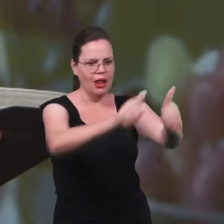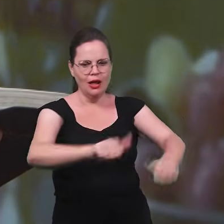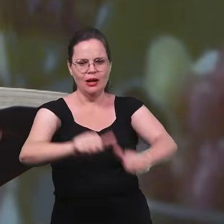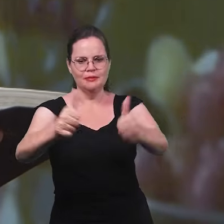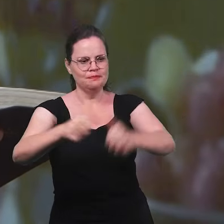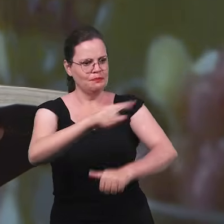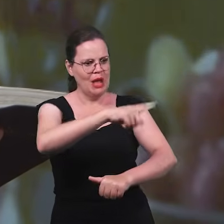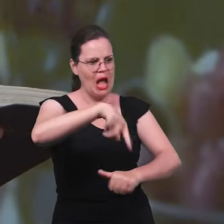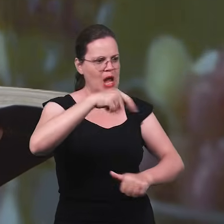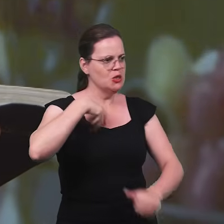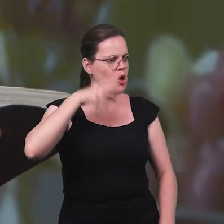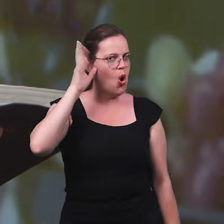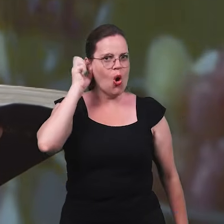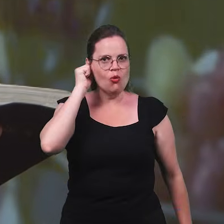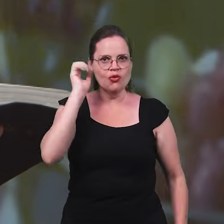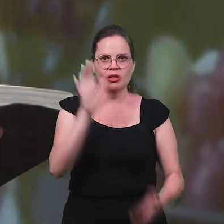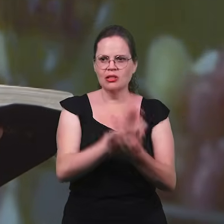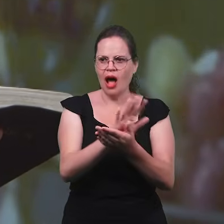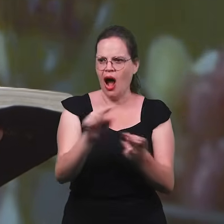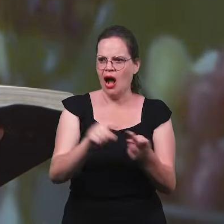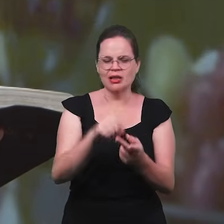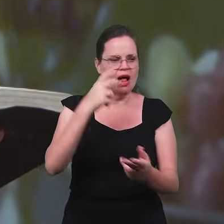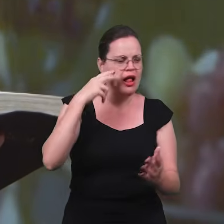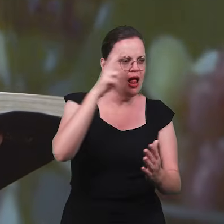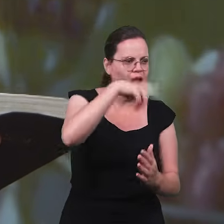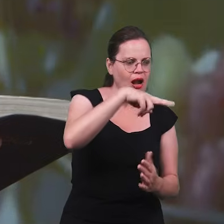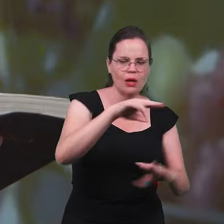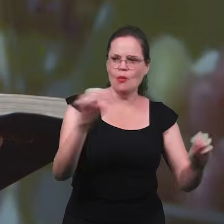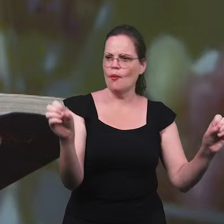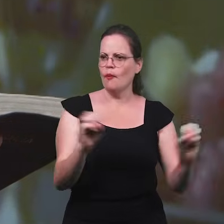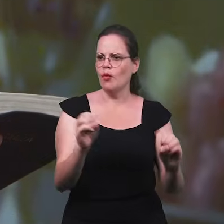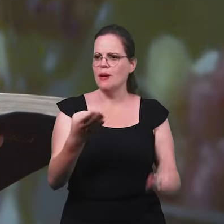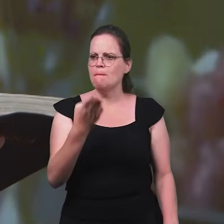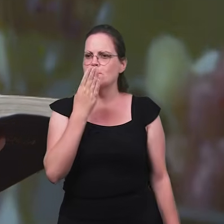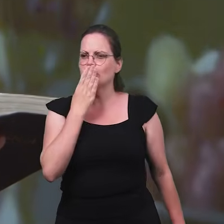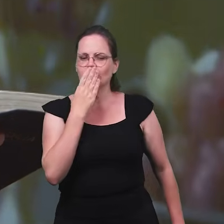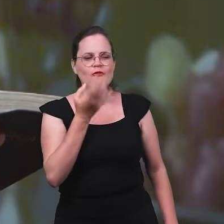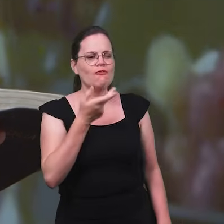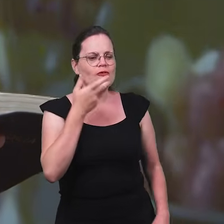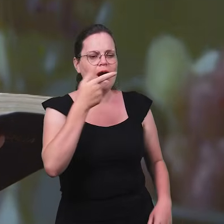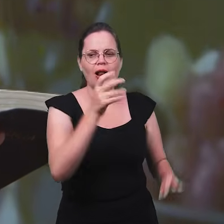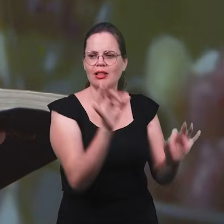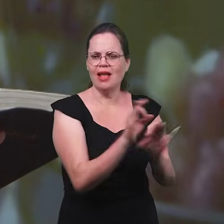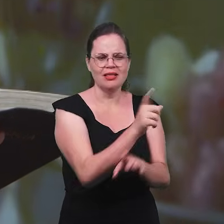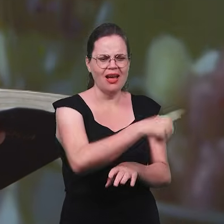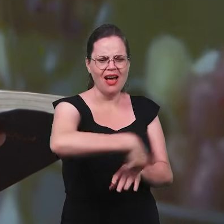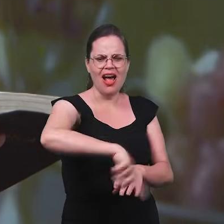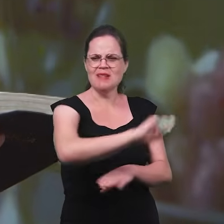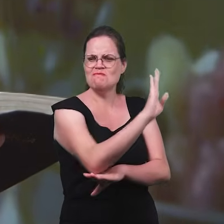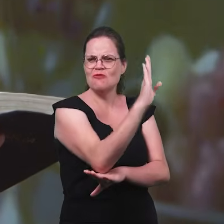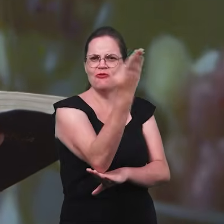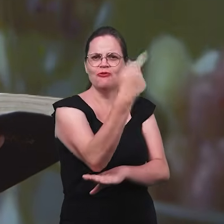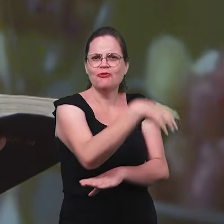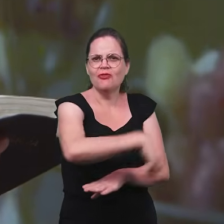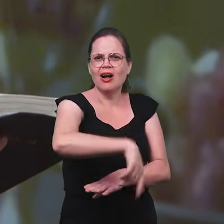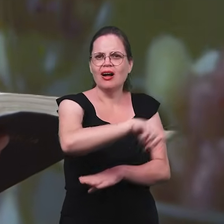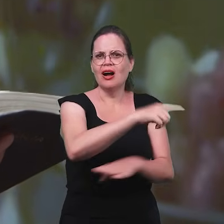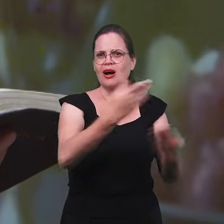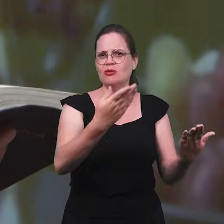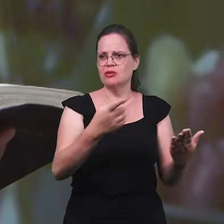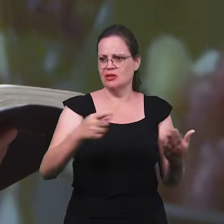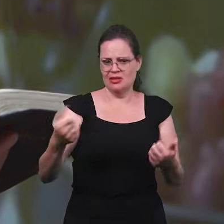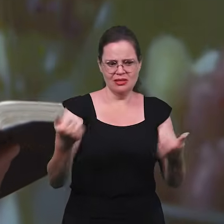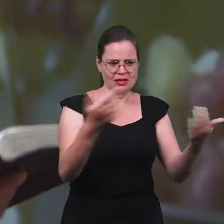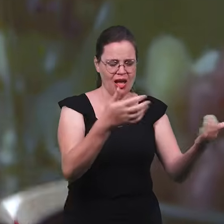sabem. Mas a Deus em cuja mão está a tua vida e todos os teus caminhos, a